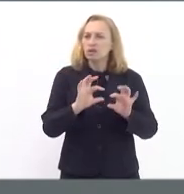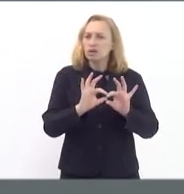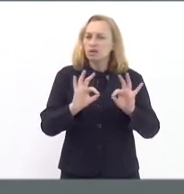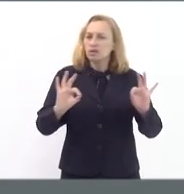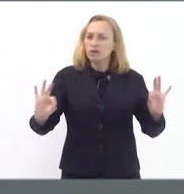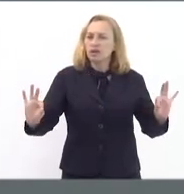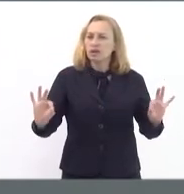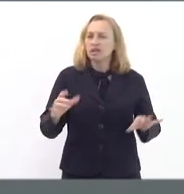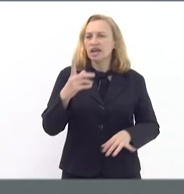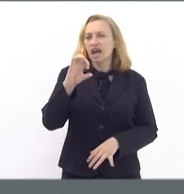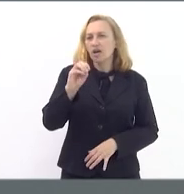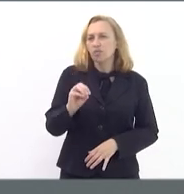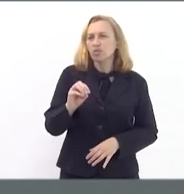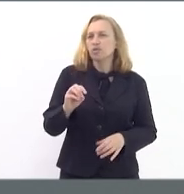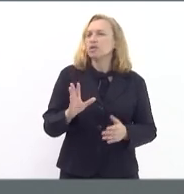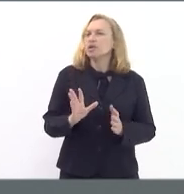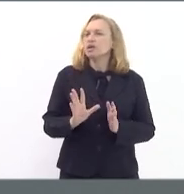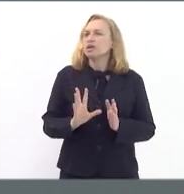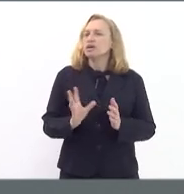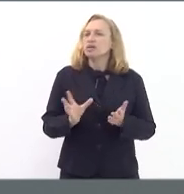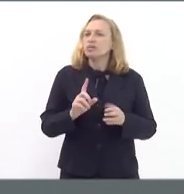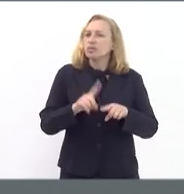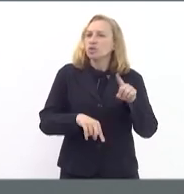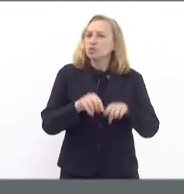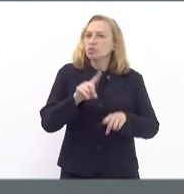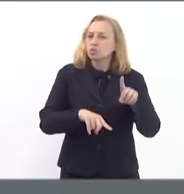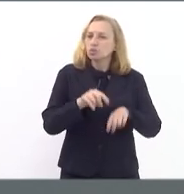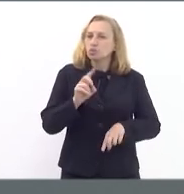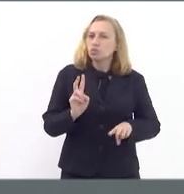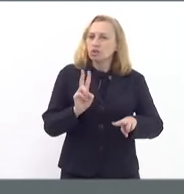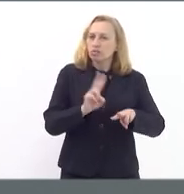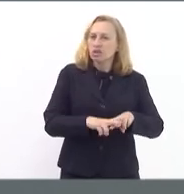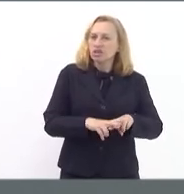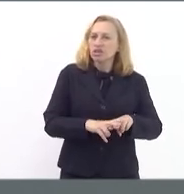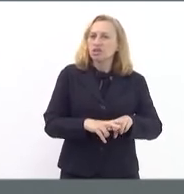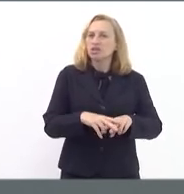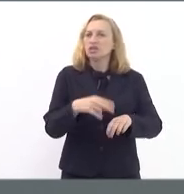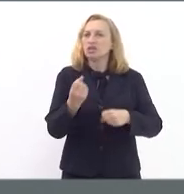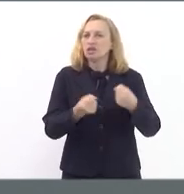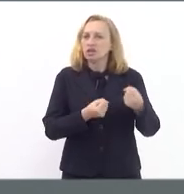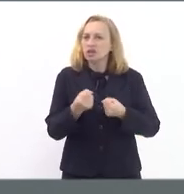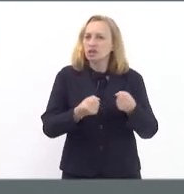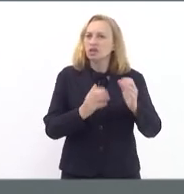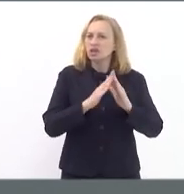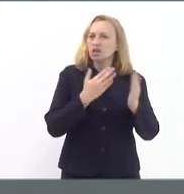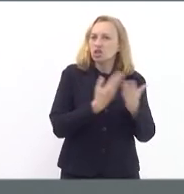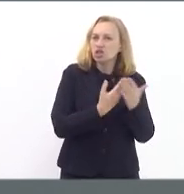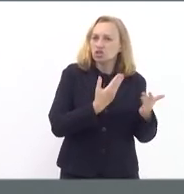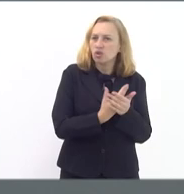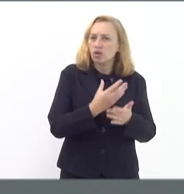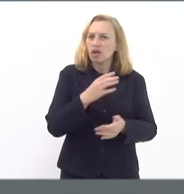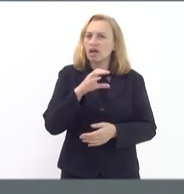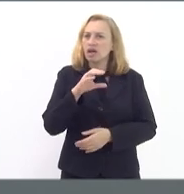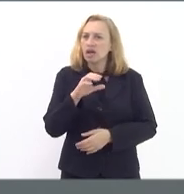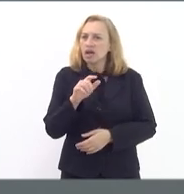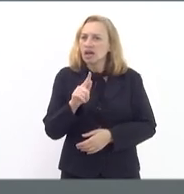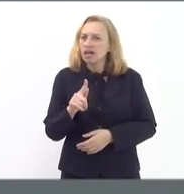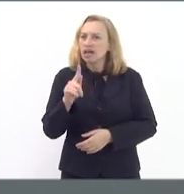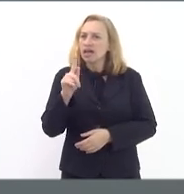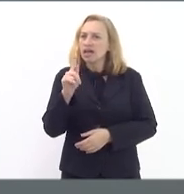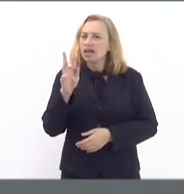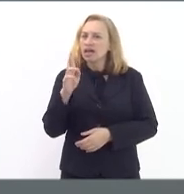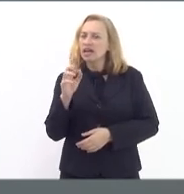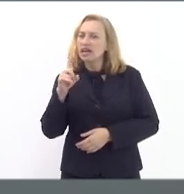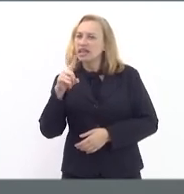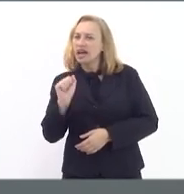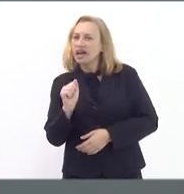os materiais apreendidos a gente vai de veículos pistola Granada e com as estações isso não é